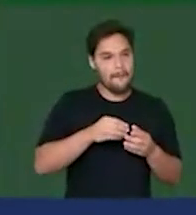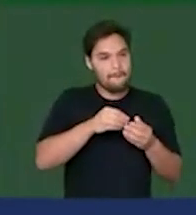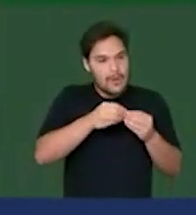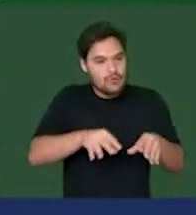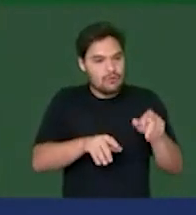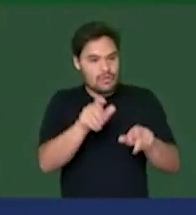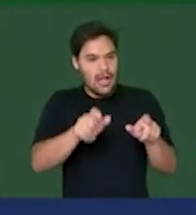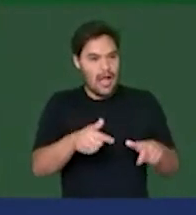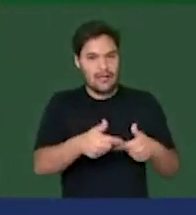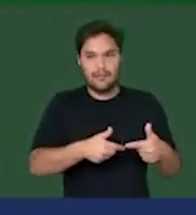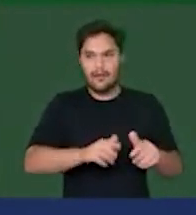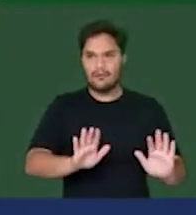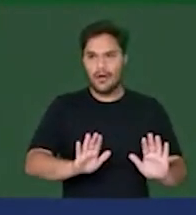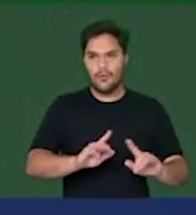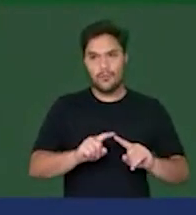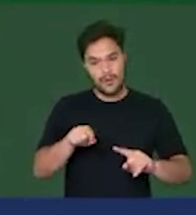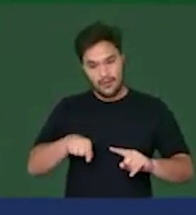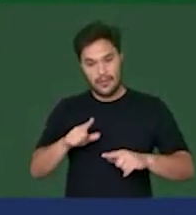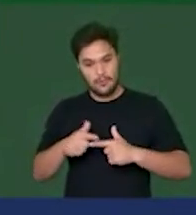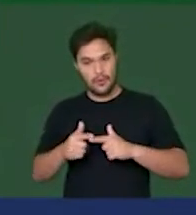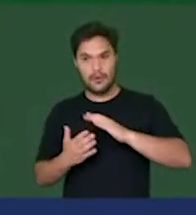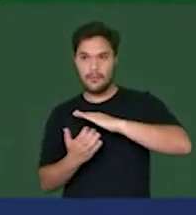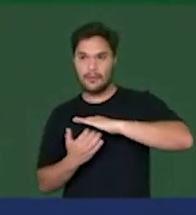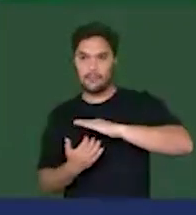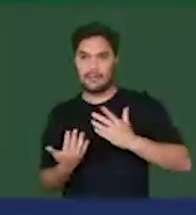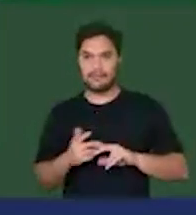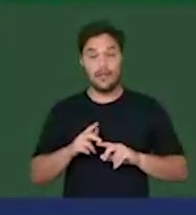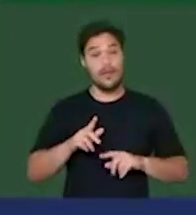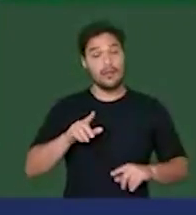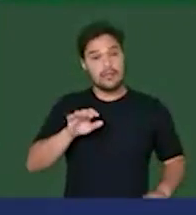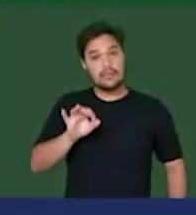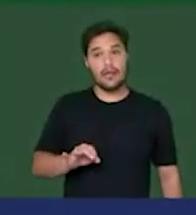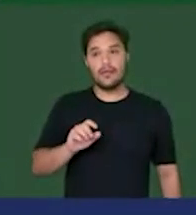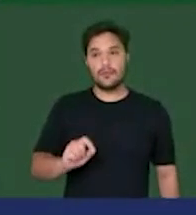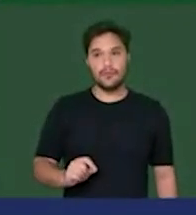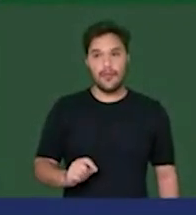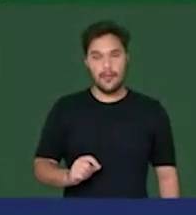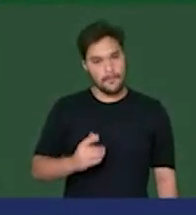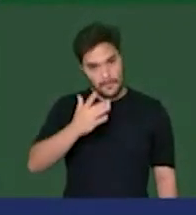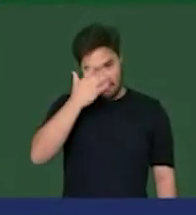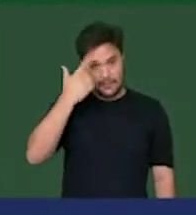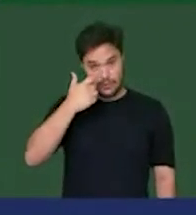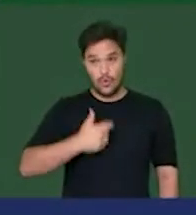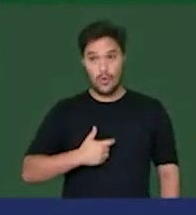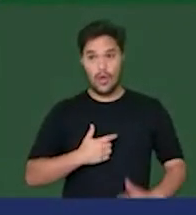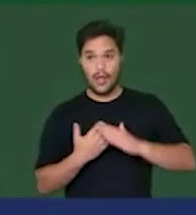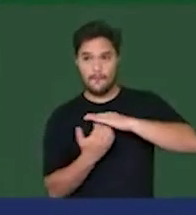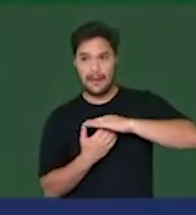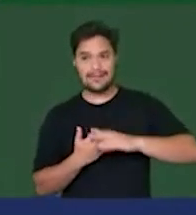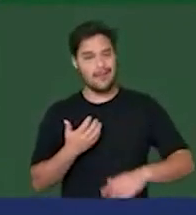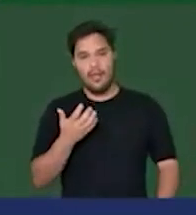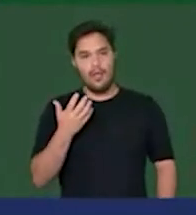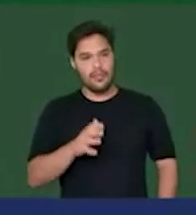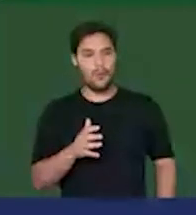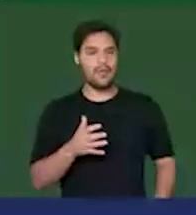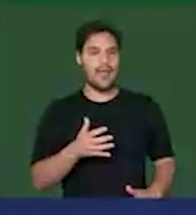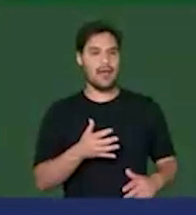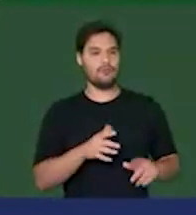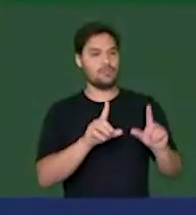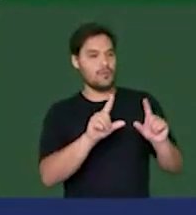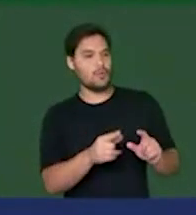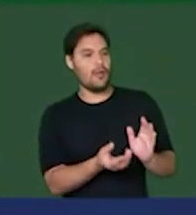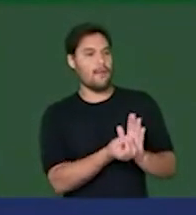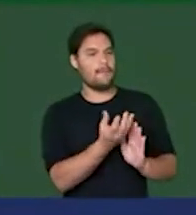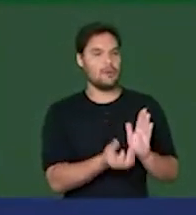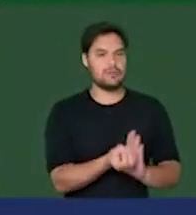Não! Ele está fazendo isso porque está em crise. É evidente que nenhum dono de empresa quer reduzir a sua capacidade